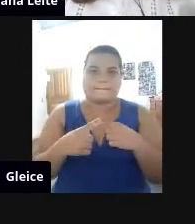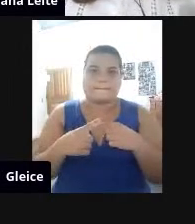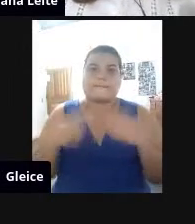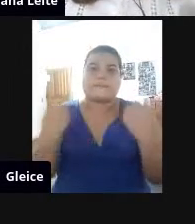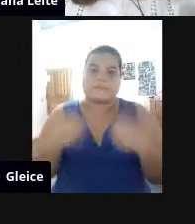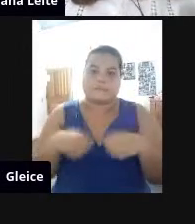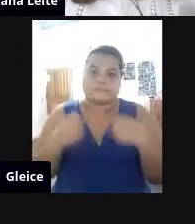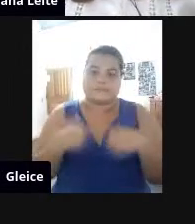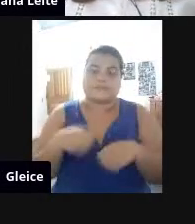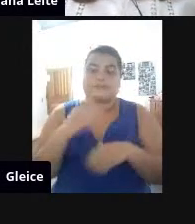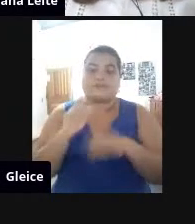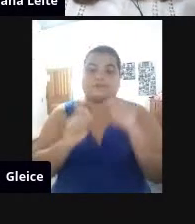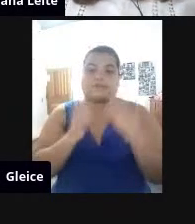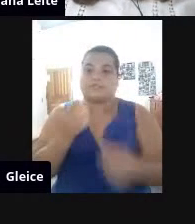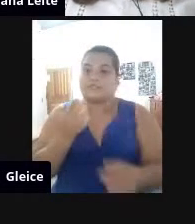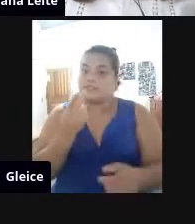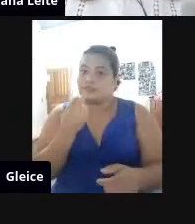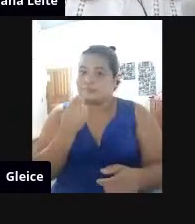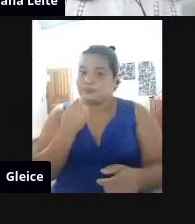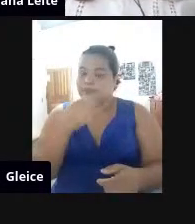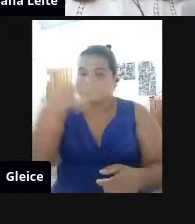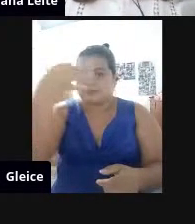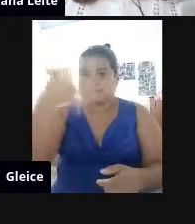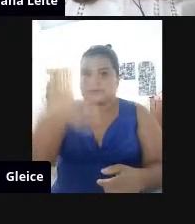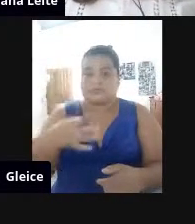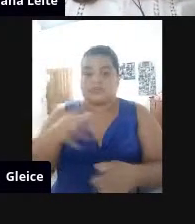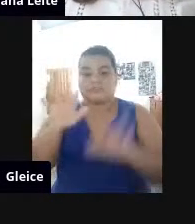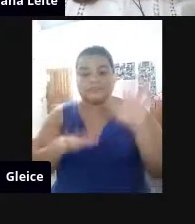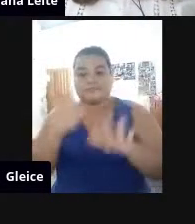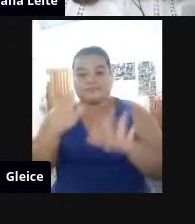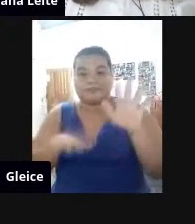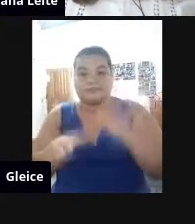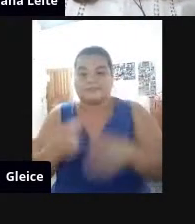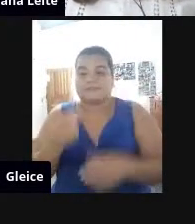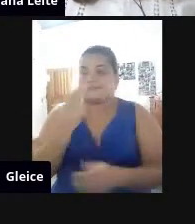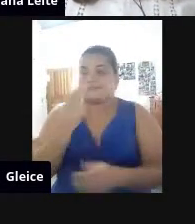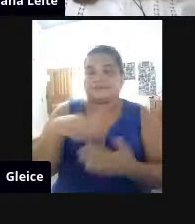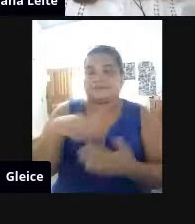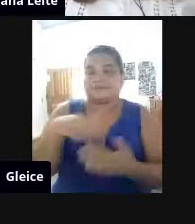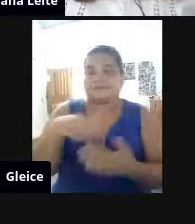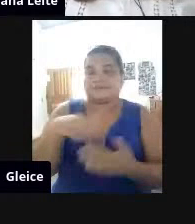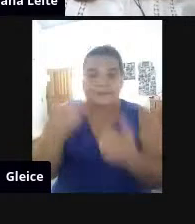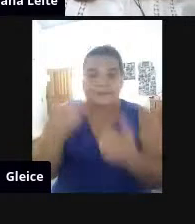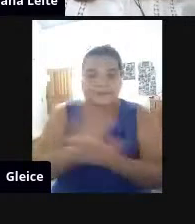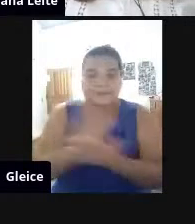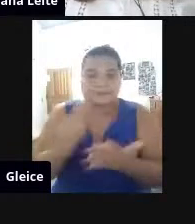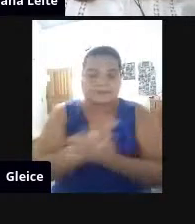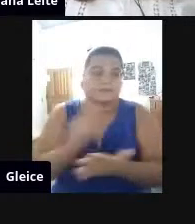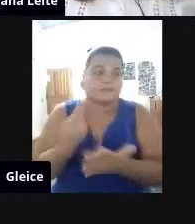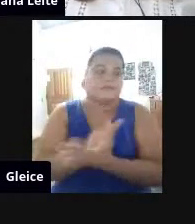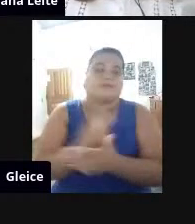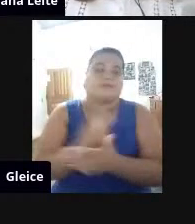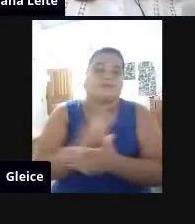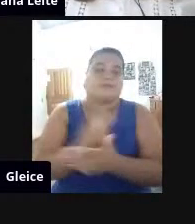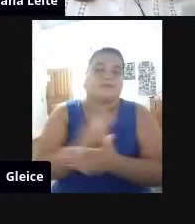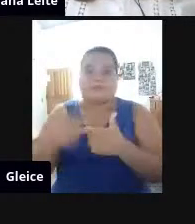e muitas vezes a nutrição deles não é adequada, é dependente de reações metabólicas, que muitas vezes